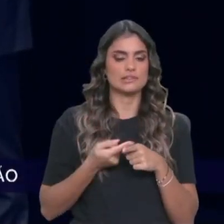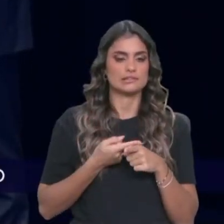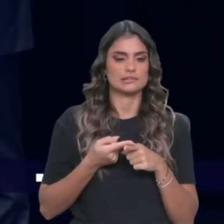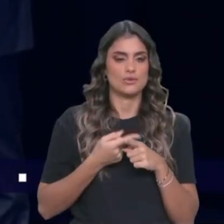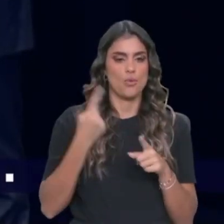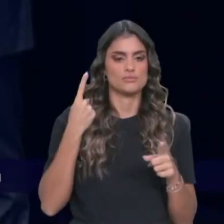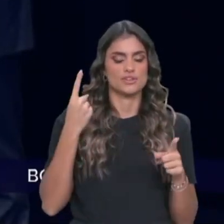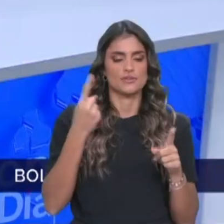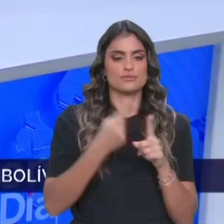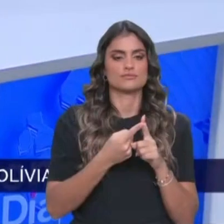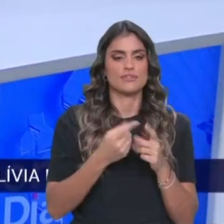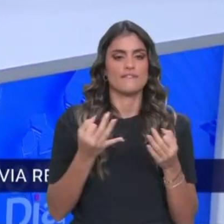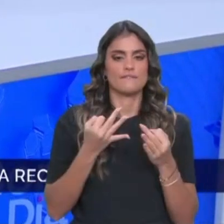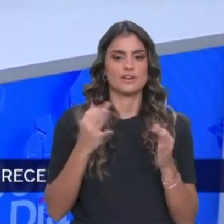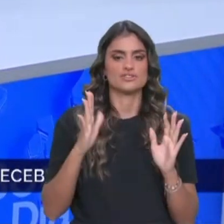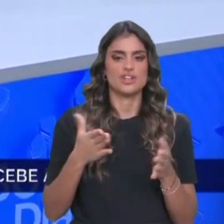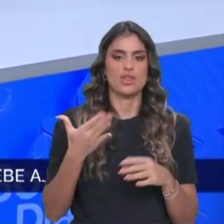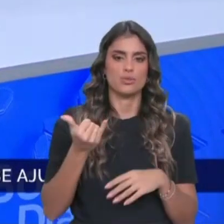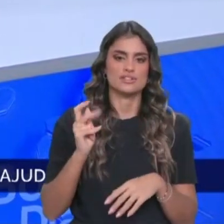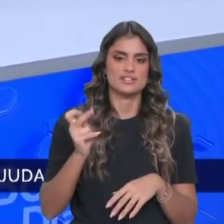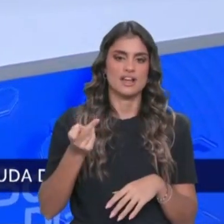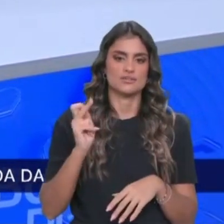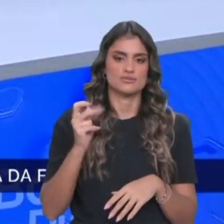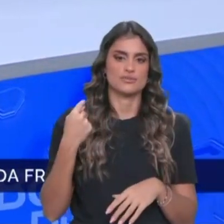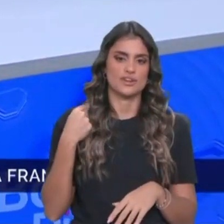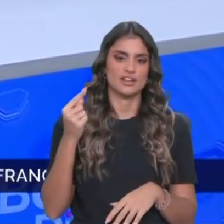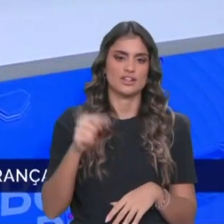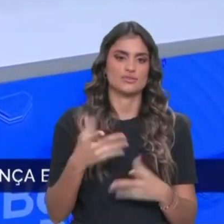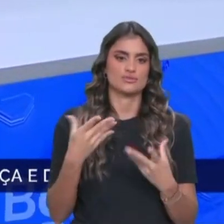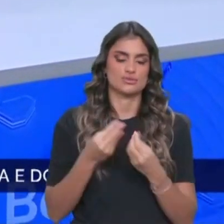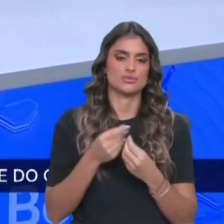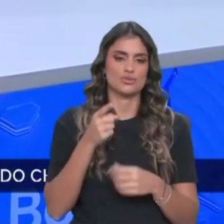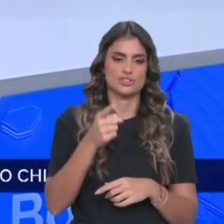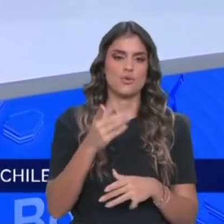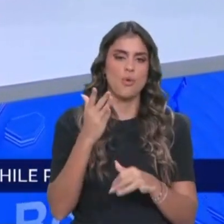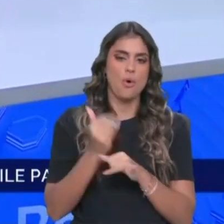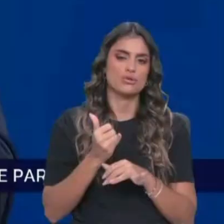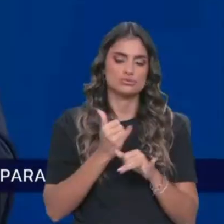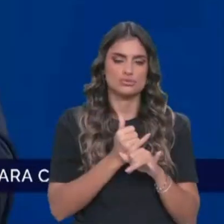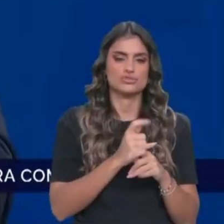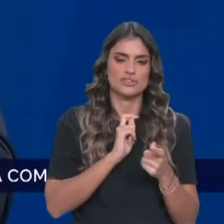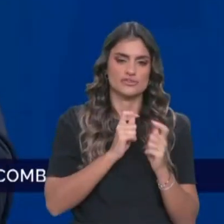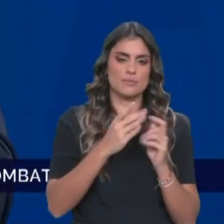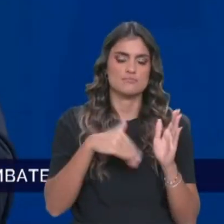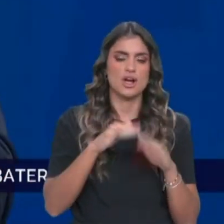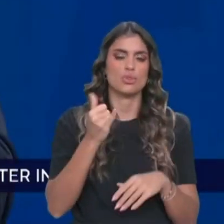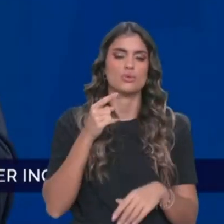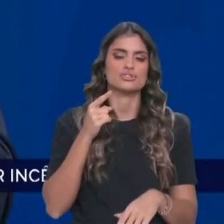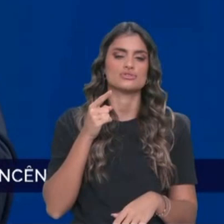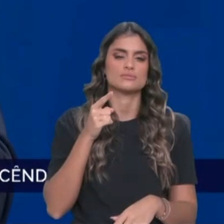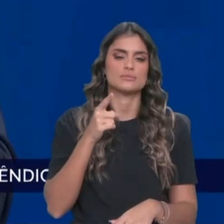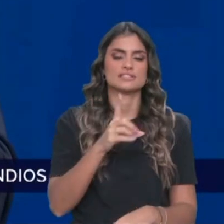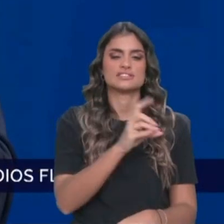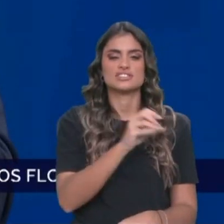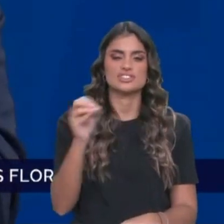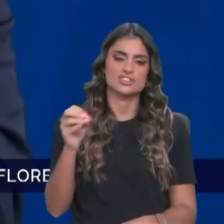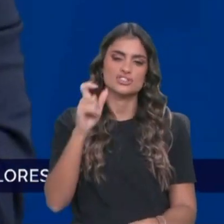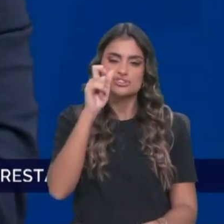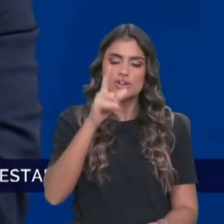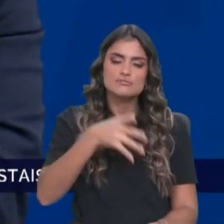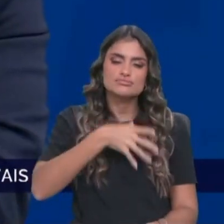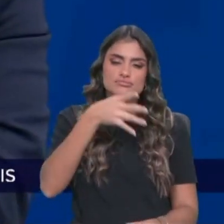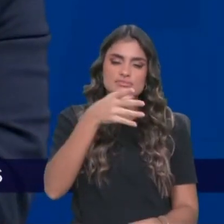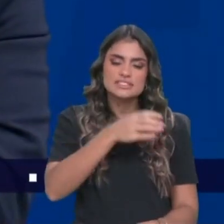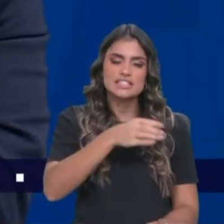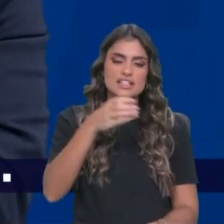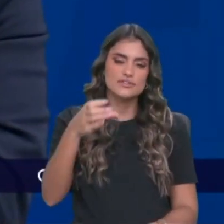autenticamente. Mas a verdade é que já são 12 anos aqui, contigo, com outros pivôs, mais de 2.600 histórias científicas contadas,